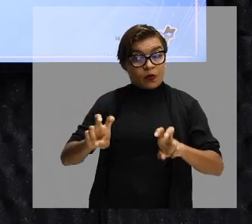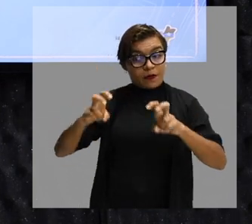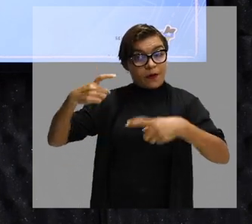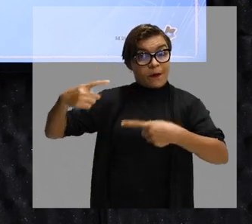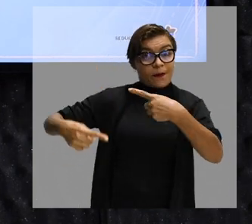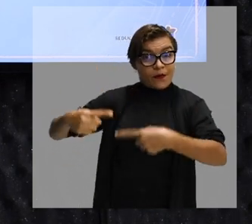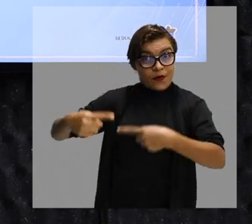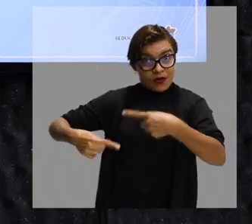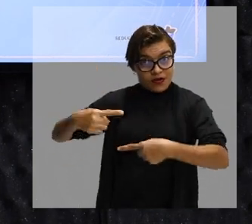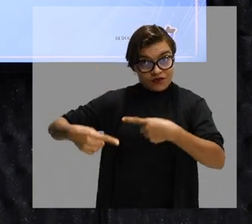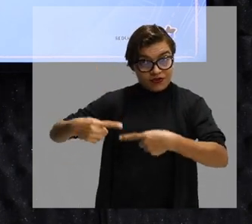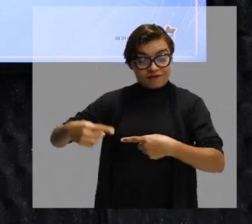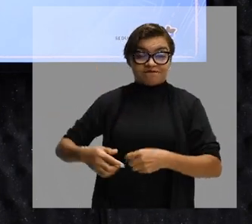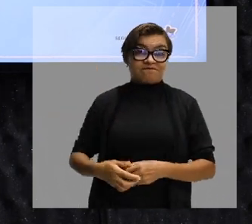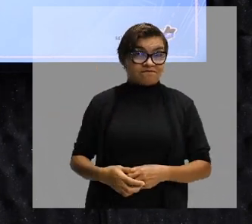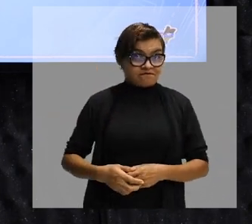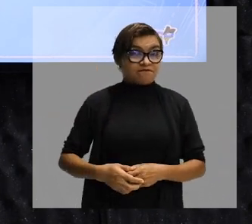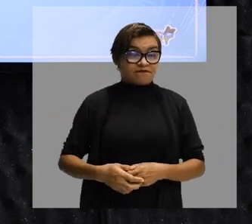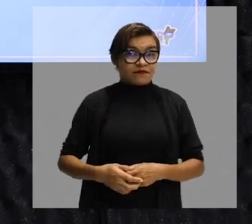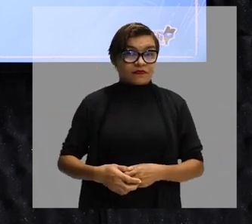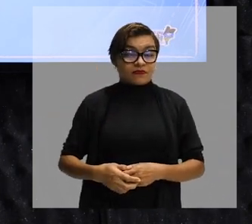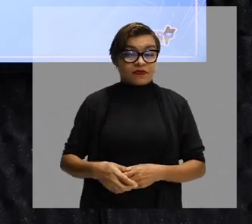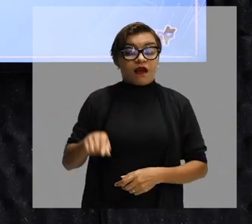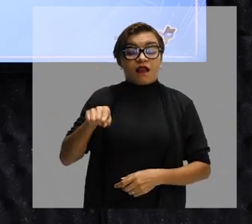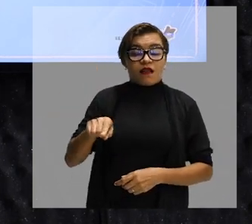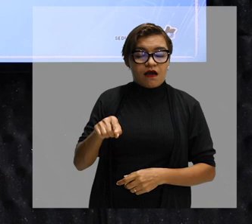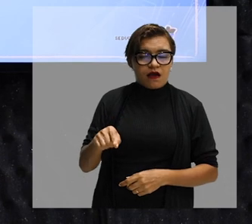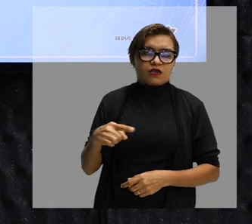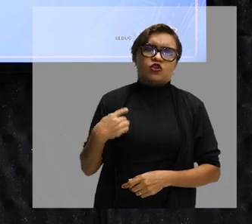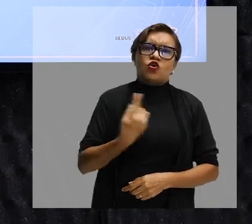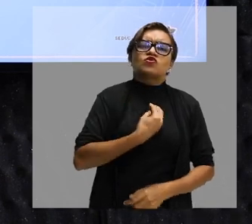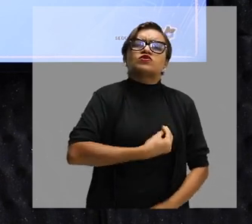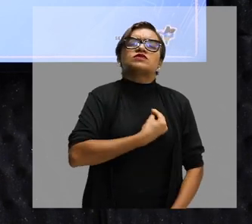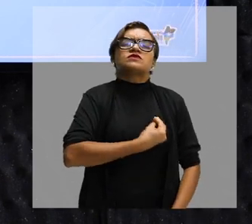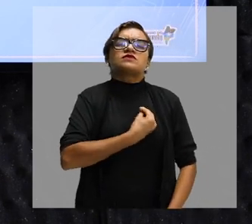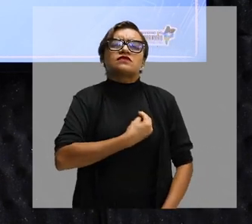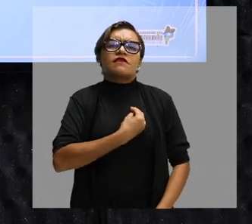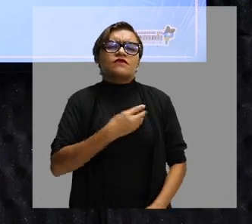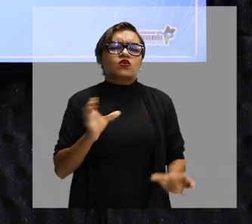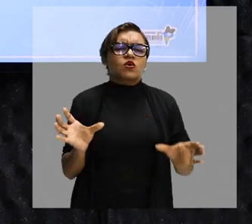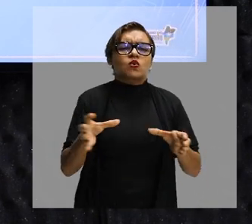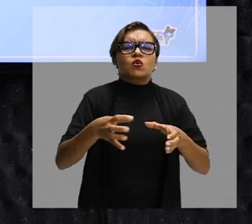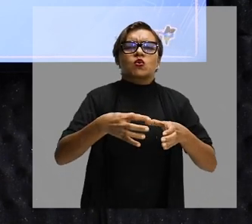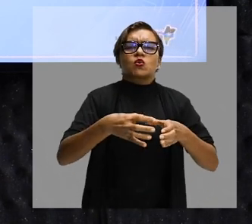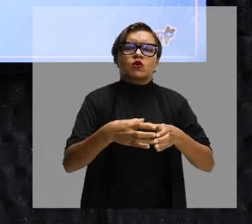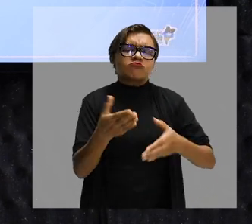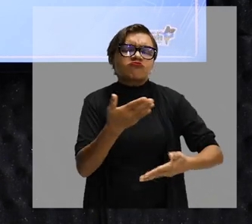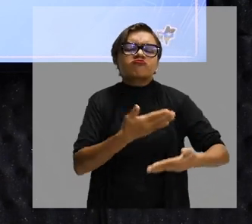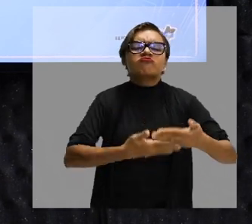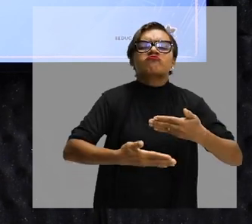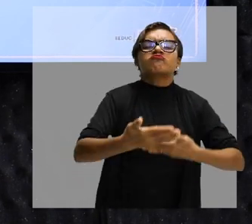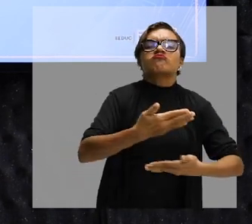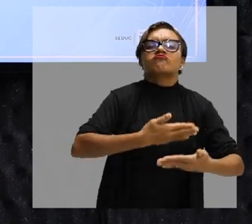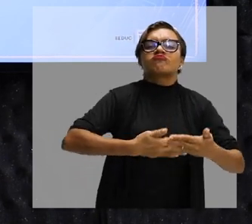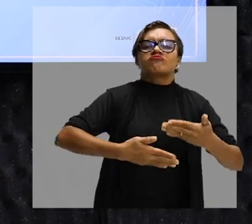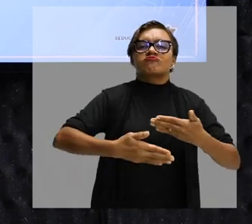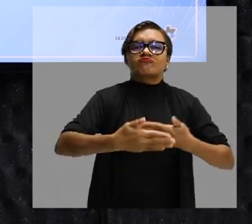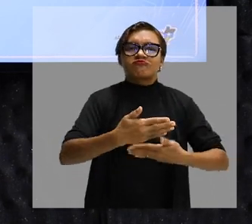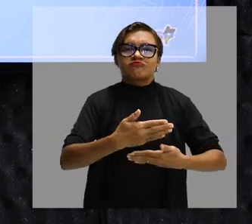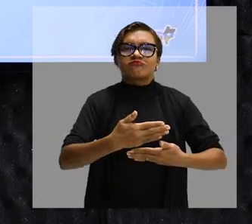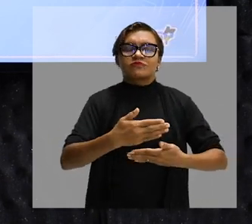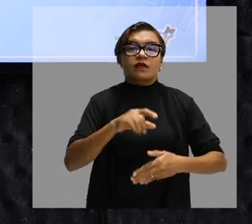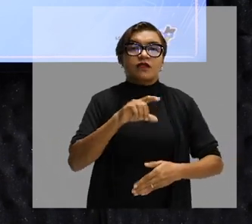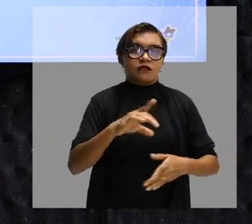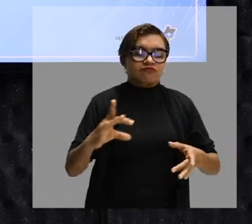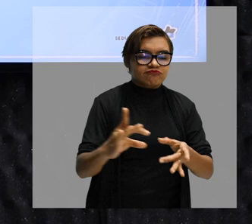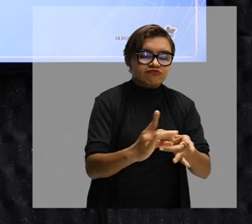Nós sabemos que a vida coletiva, o trato na vida coletiva, os elementos associados à vida coletiva trazem para a gente